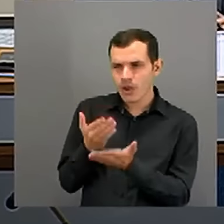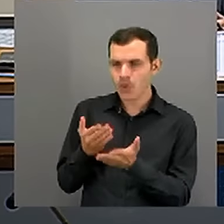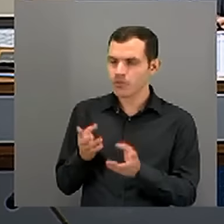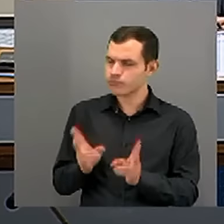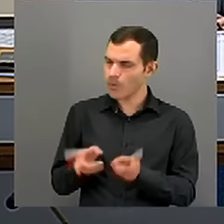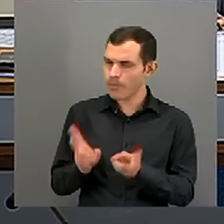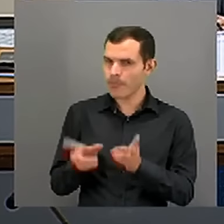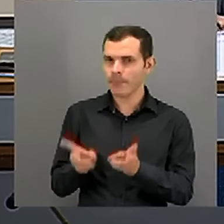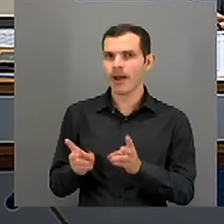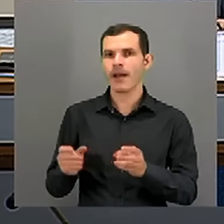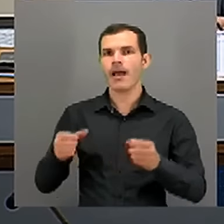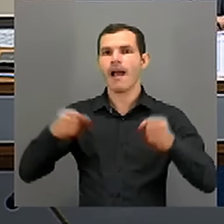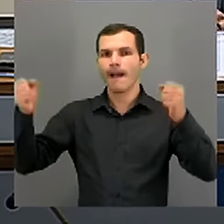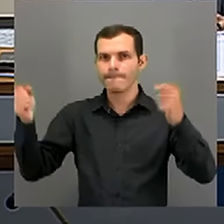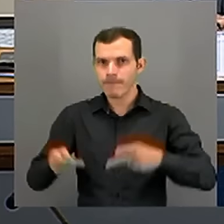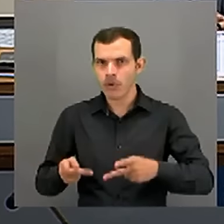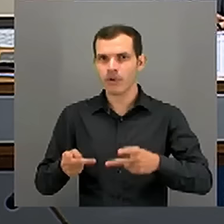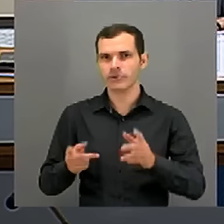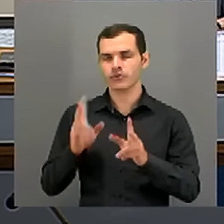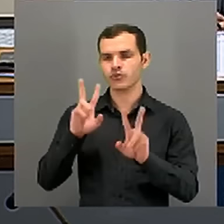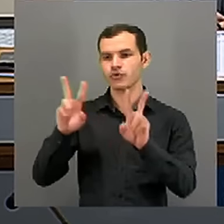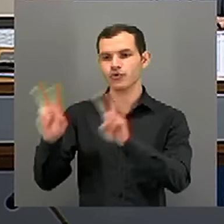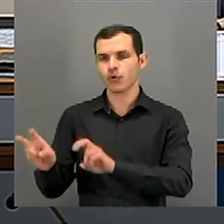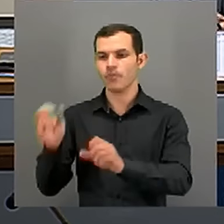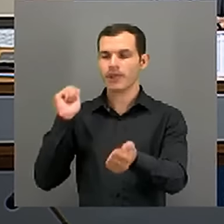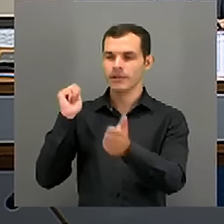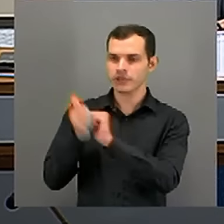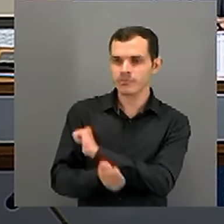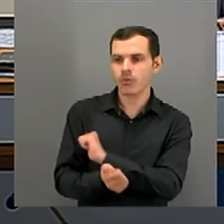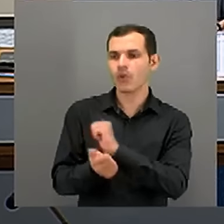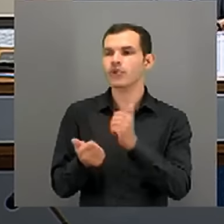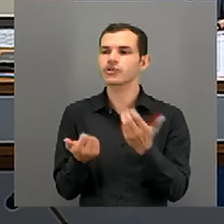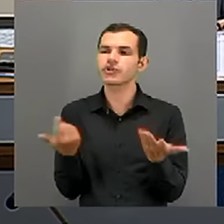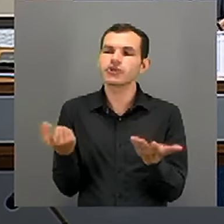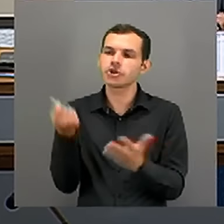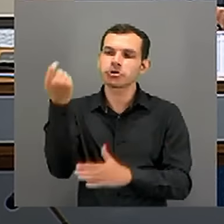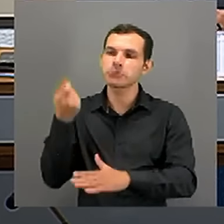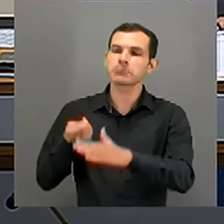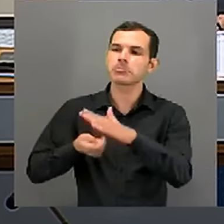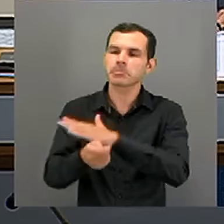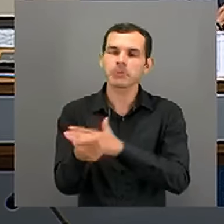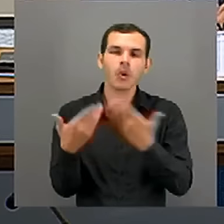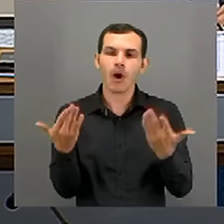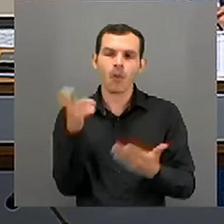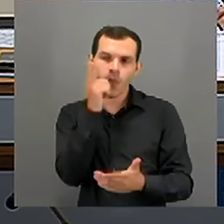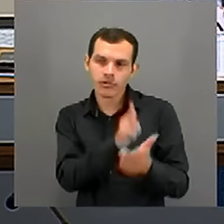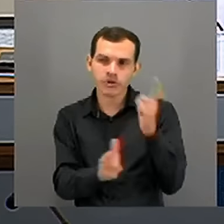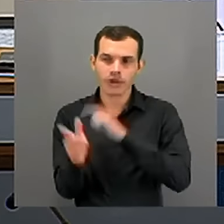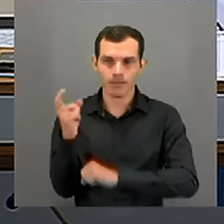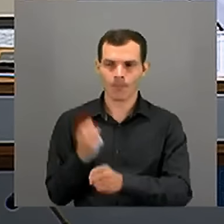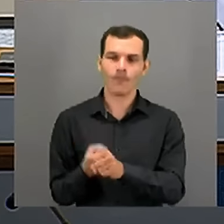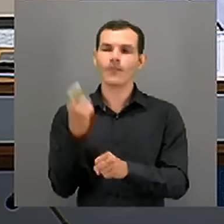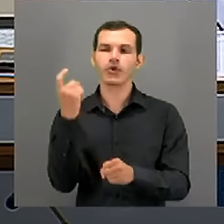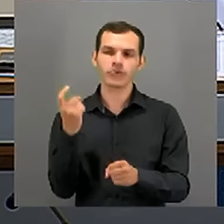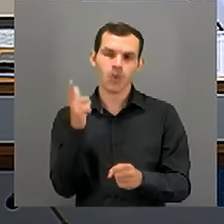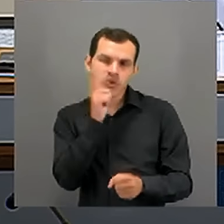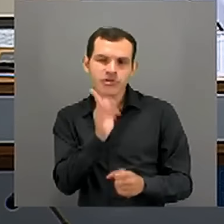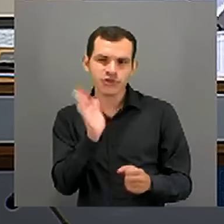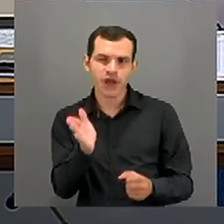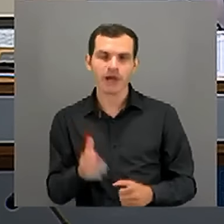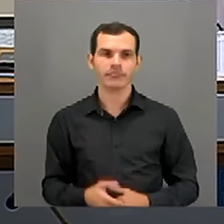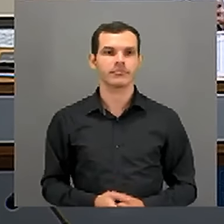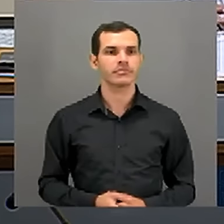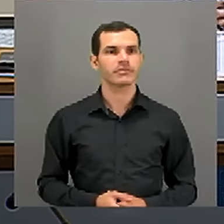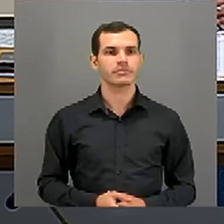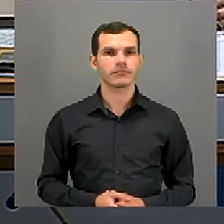regularmente? Quanto o senhor investe mais ou menos por mês em apostas esportivas? Chegou a ganhar muito dinheiro com isso? Por orientação